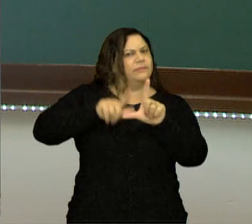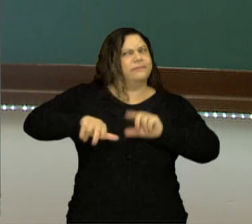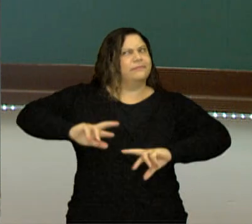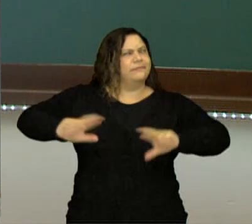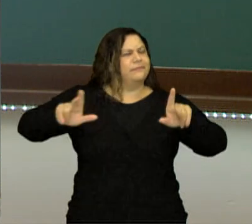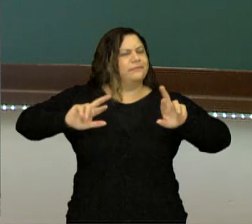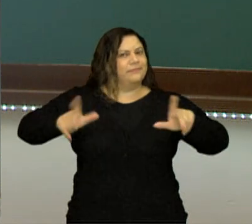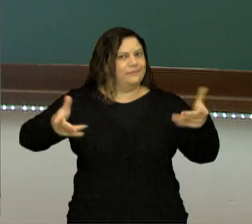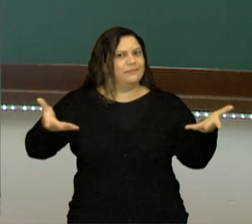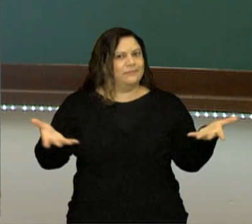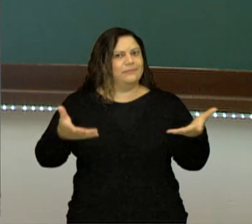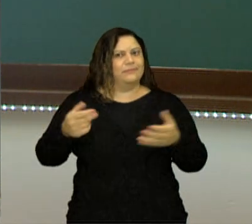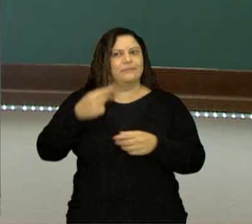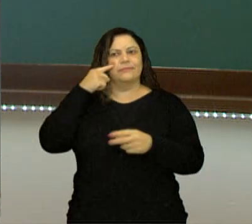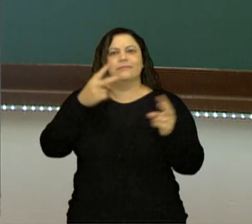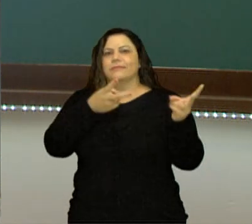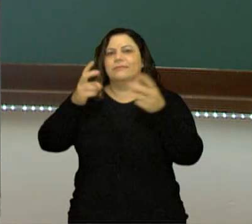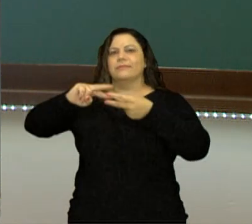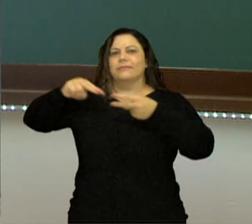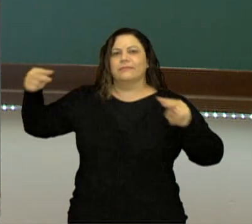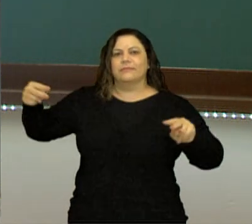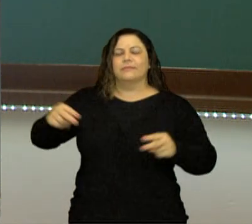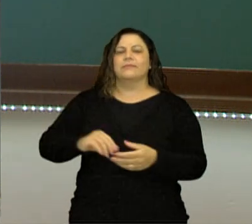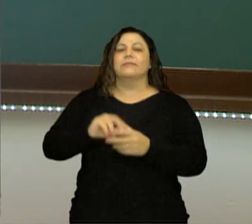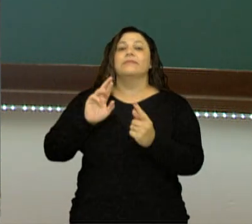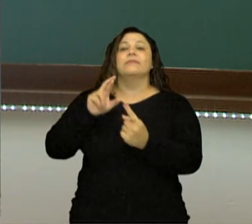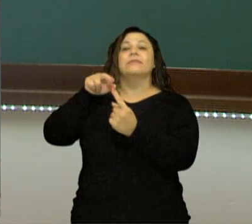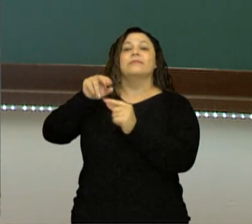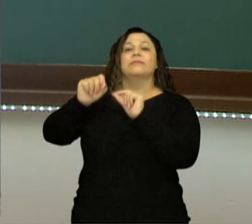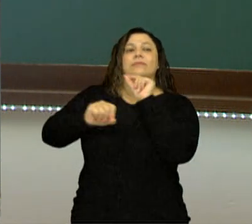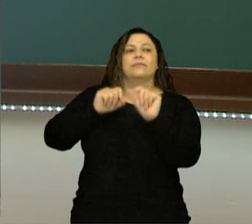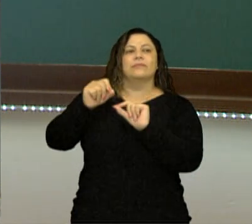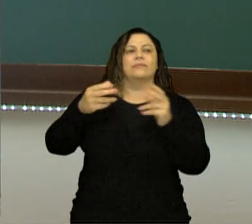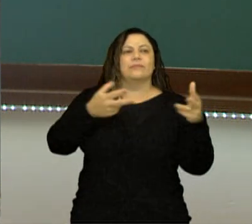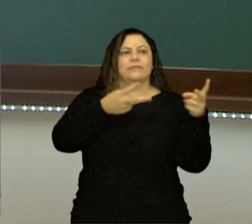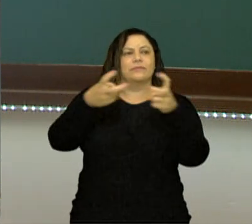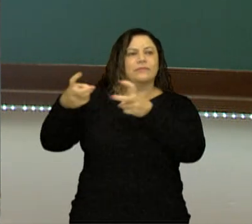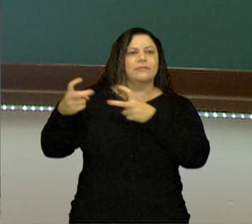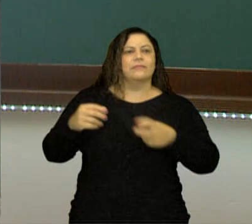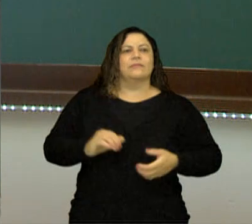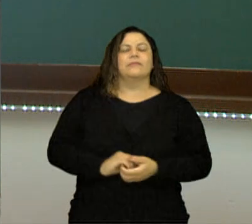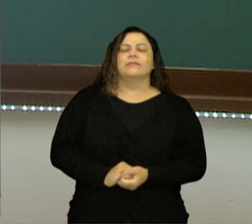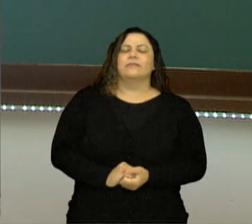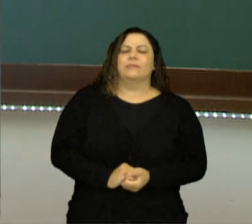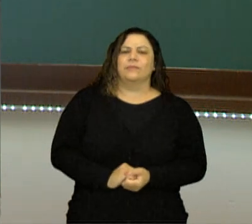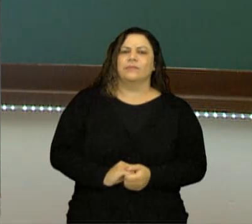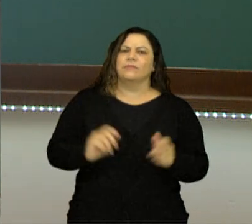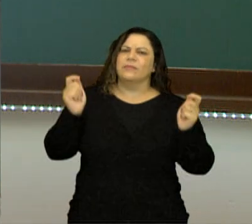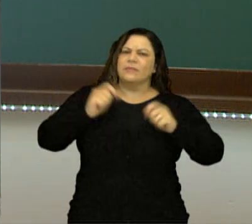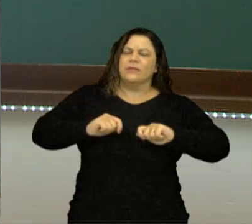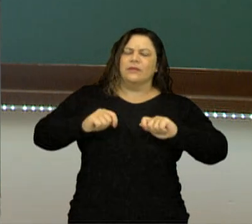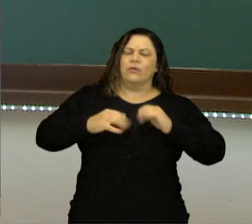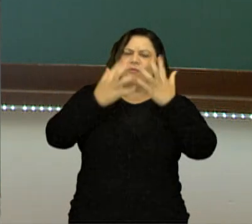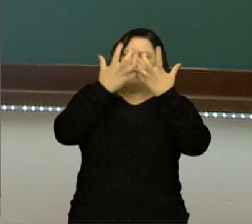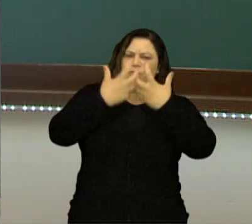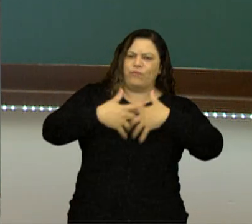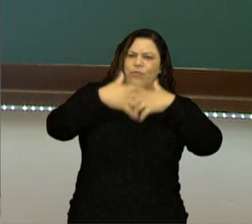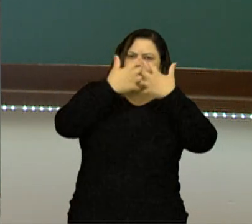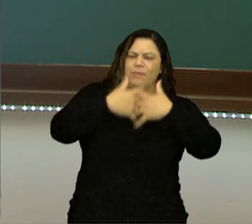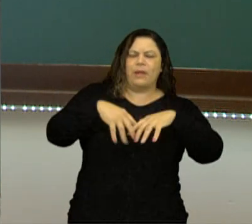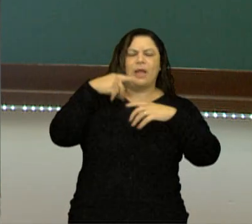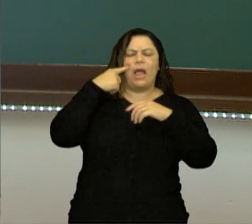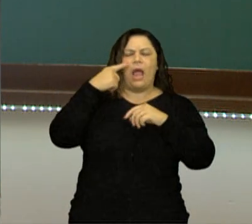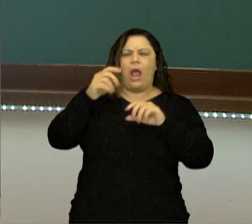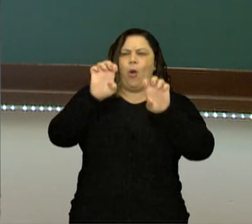que vimos no DNA. Representa aminoácidos formados na síntese proteica. É uma estrutura do vírus